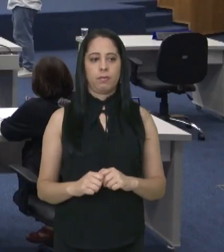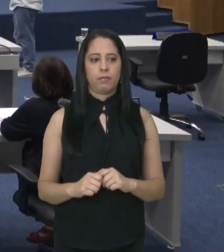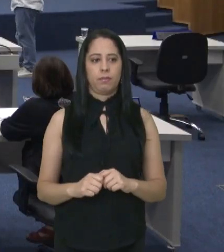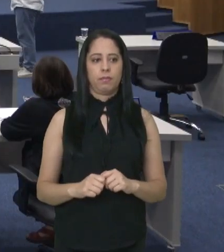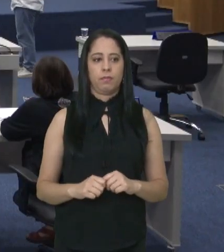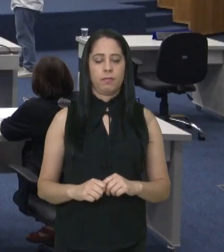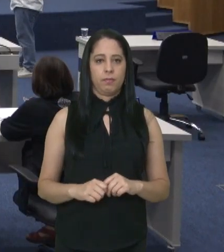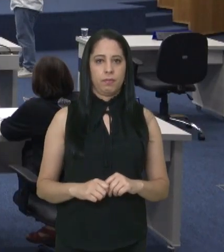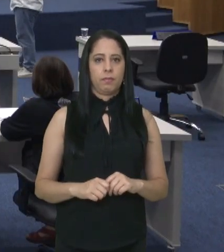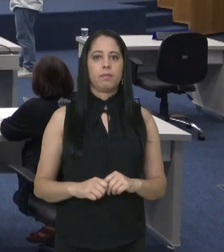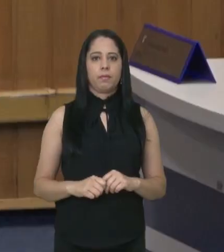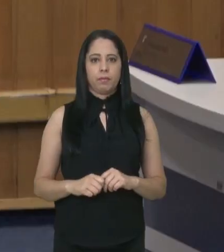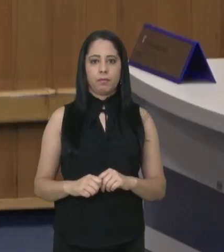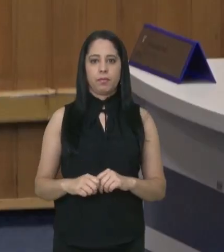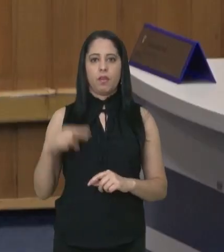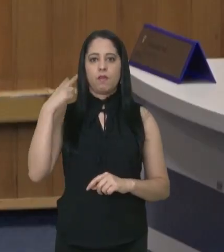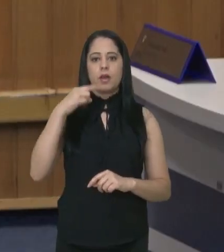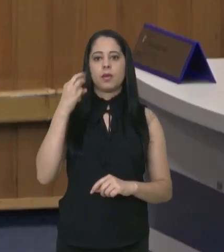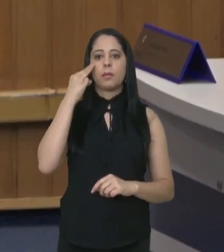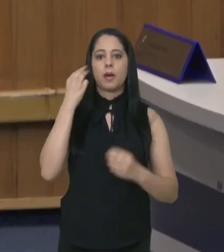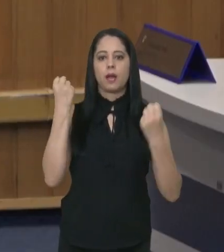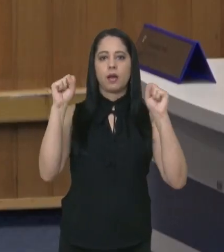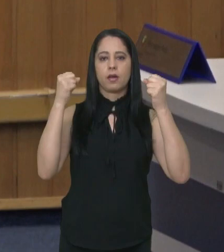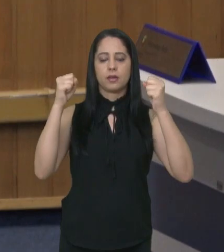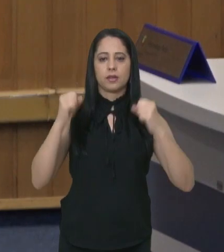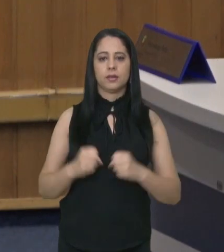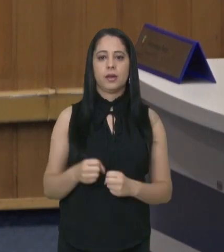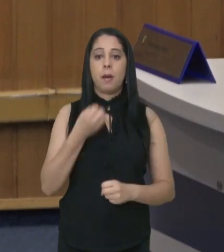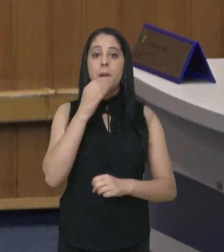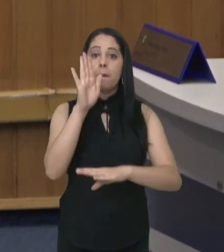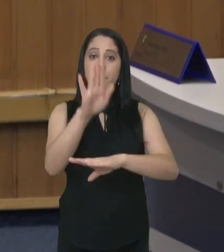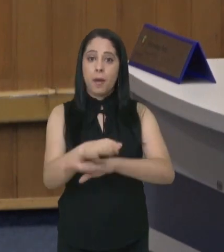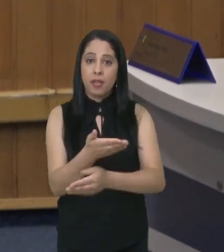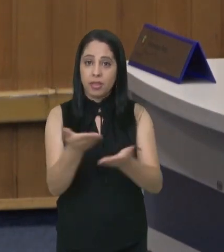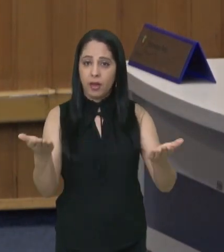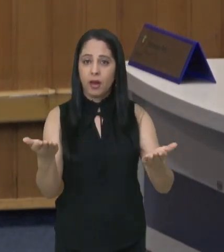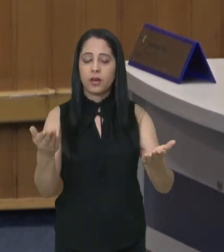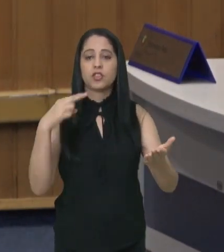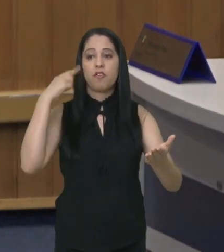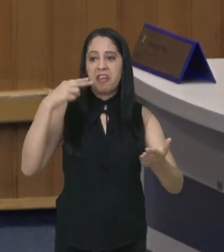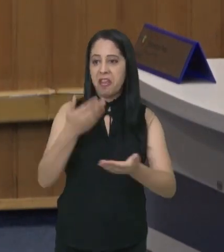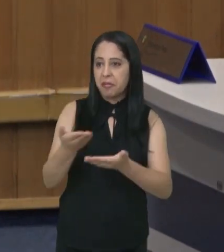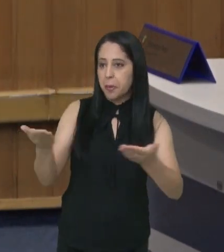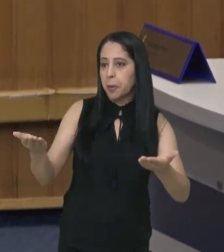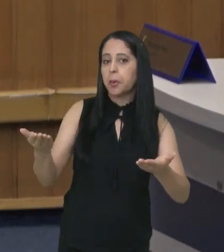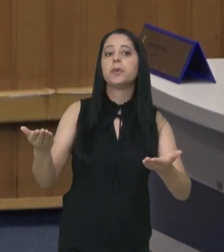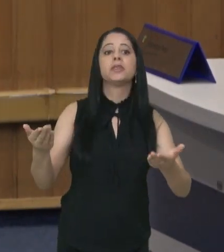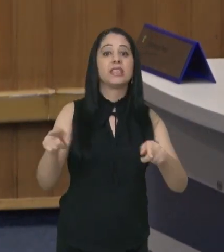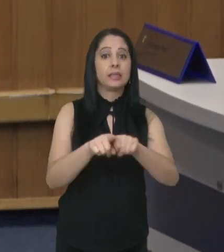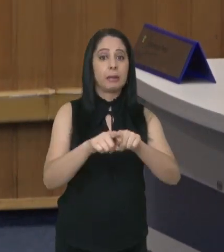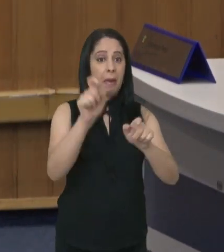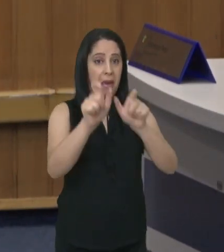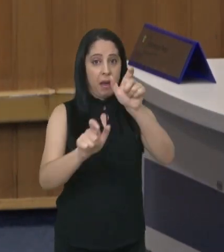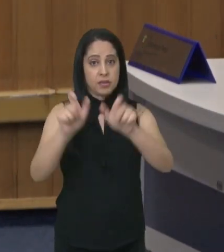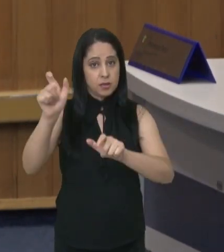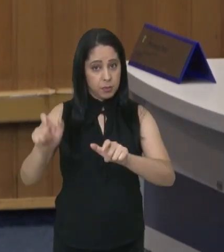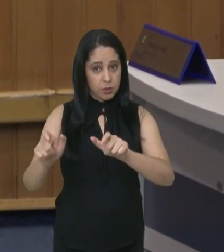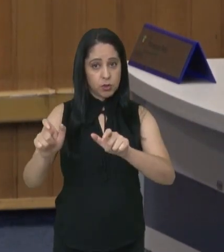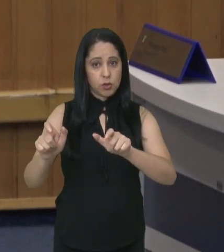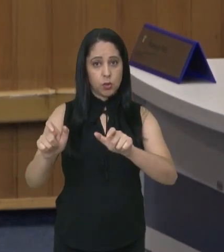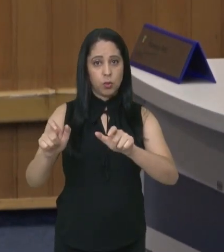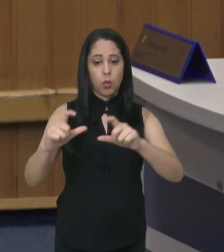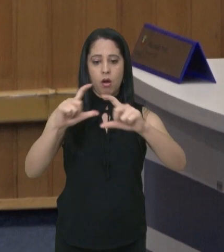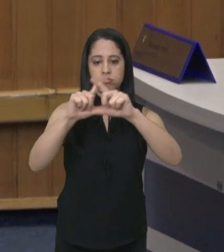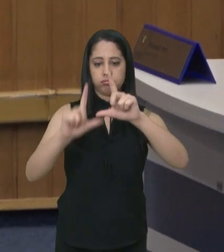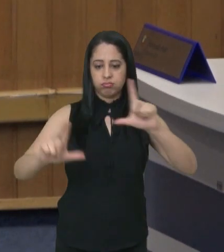Com a palavra, o vereador Marcão da Academia. Boa tarde, senhor presidente, vereadoras e vereadores, públicos que nos assistem através da